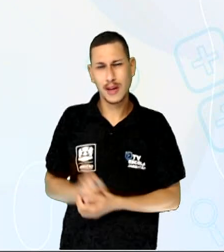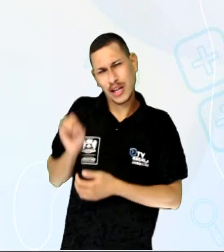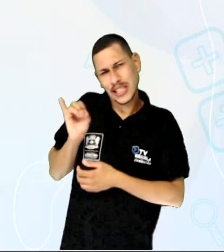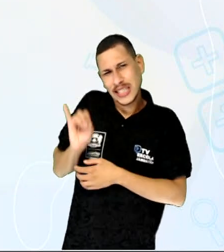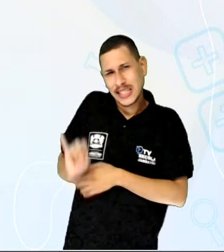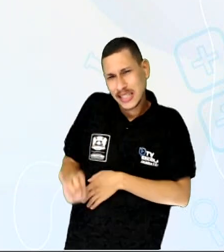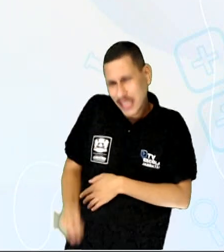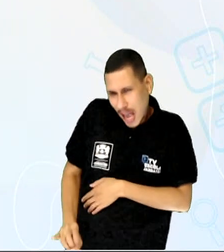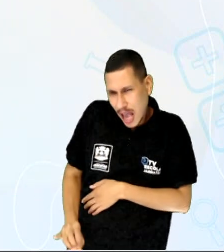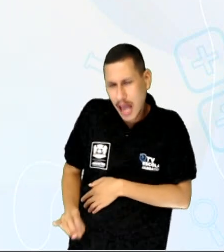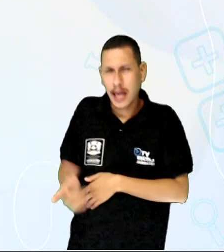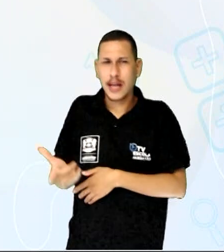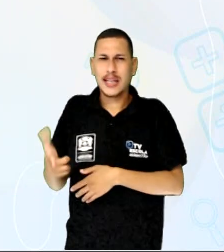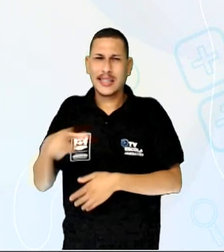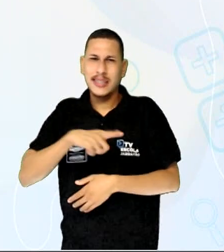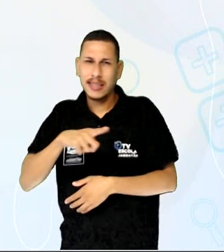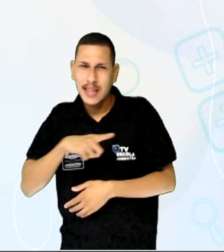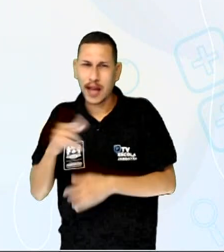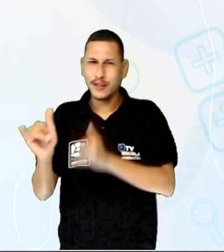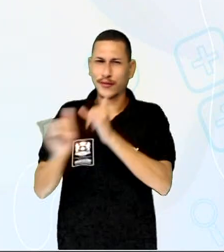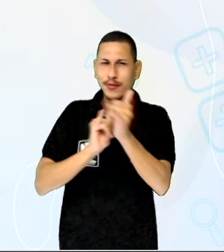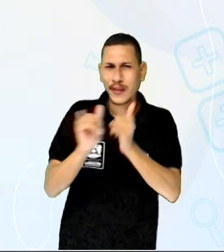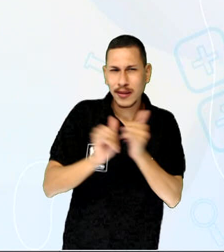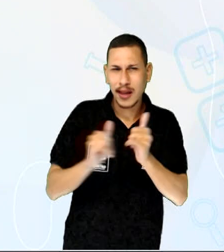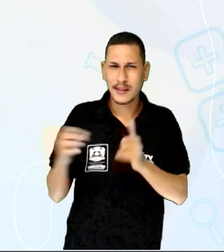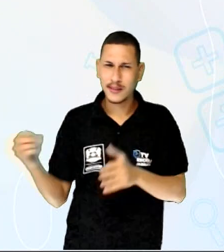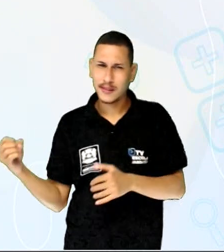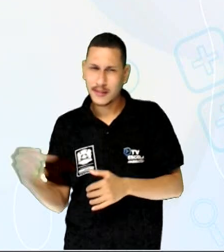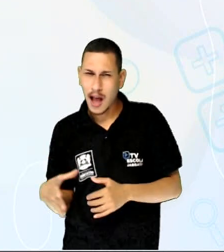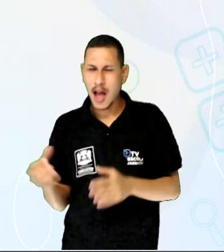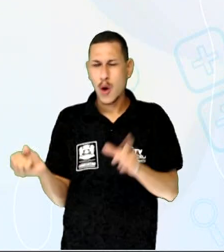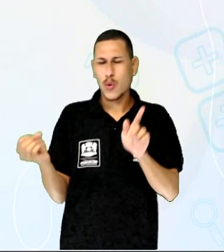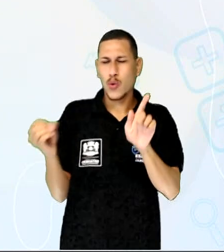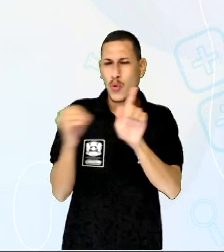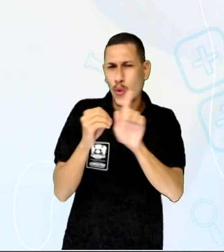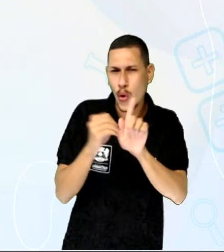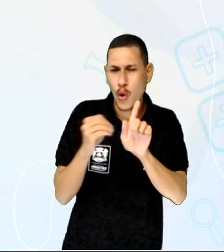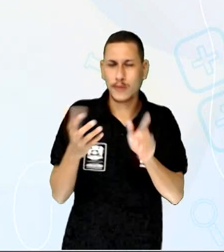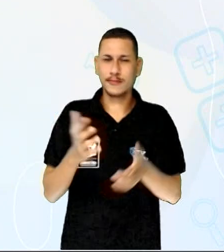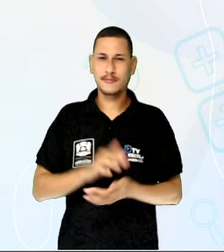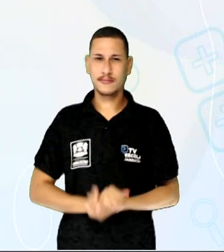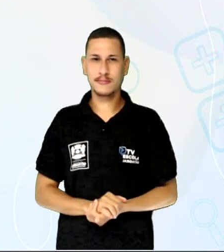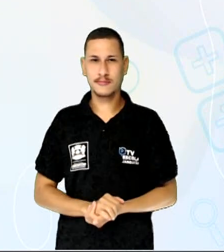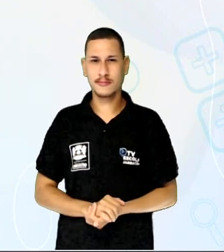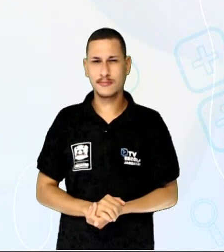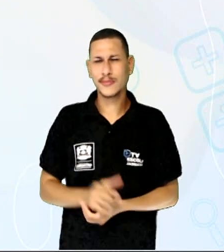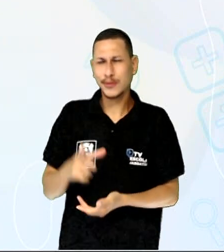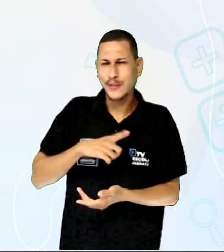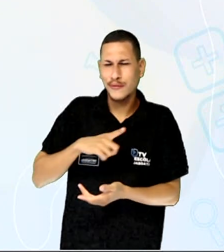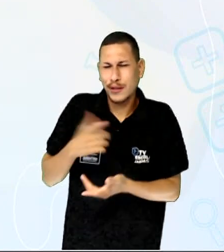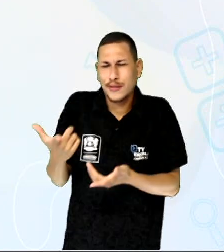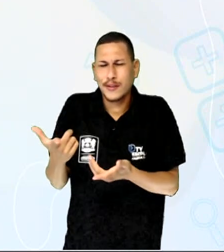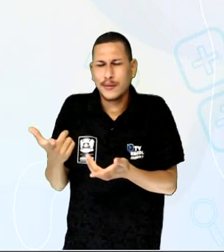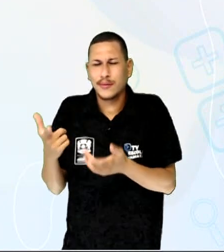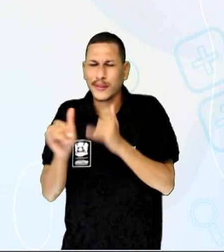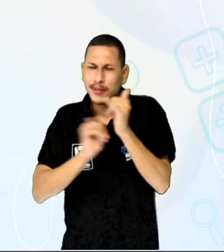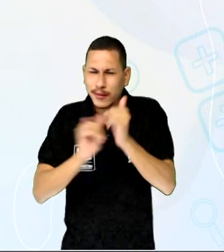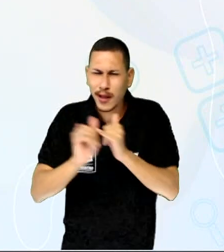internet now, I would Google it. Ou seja, se eu tivesse internet